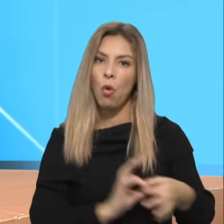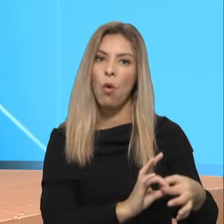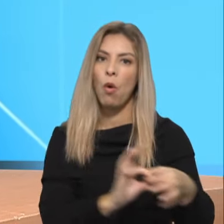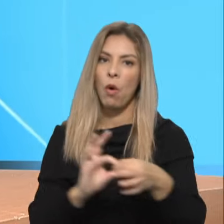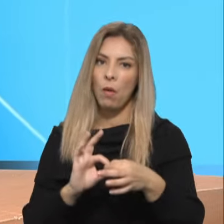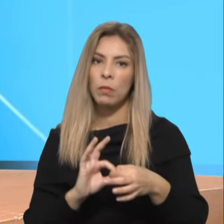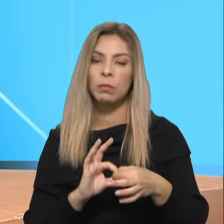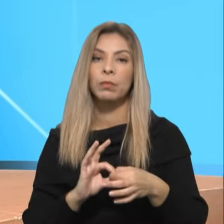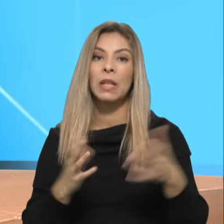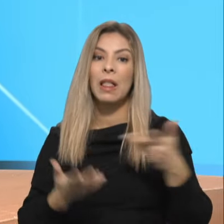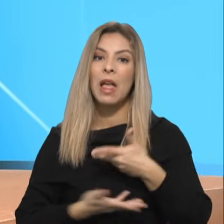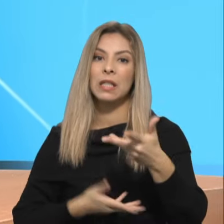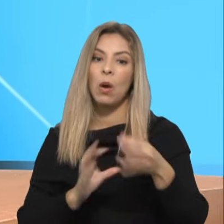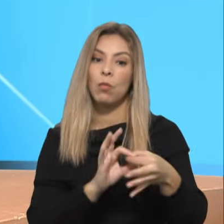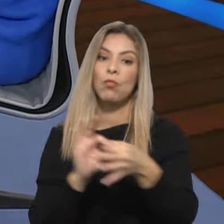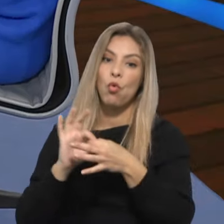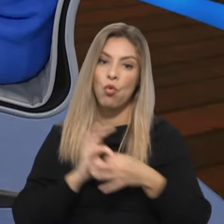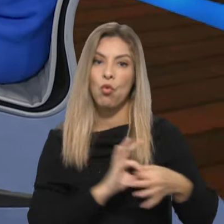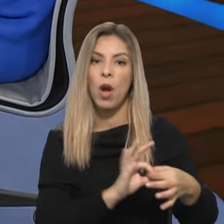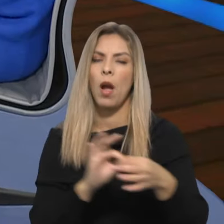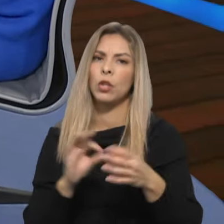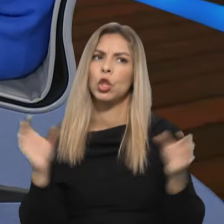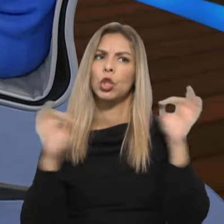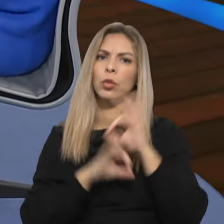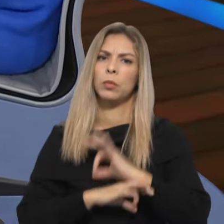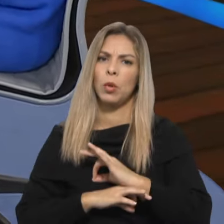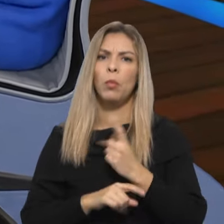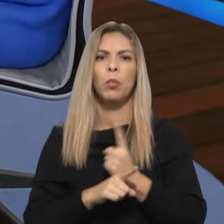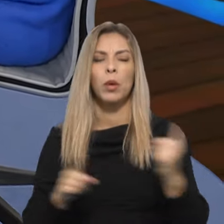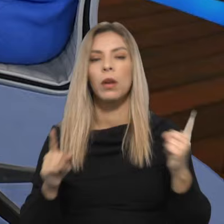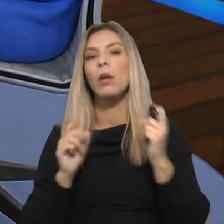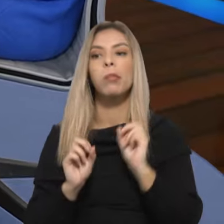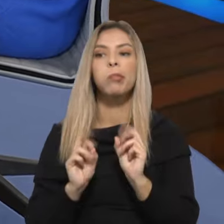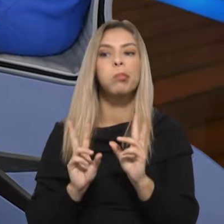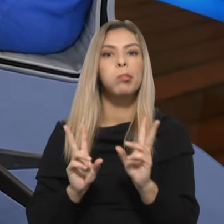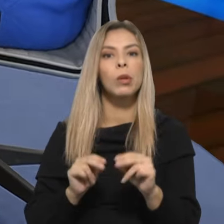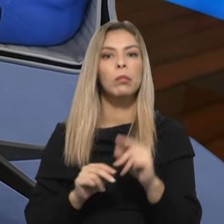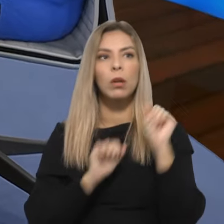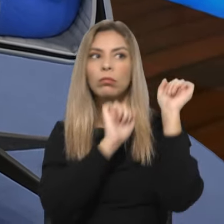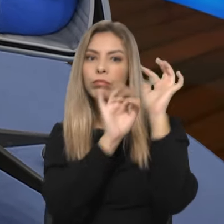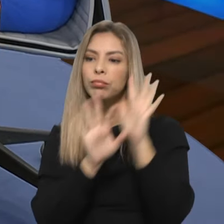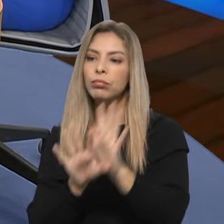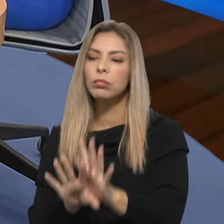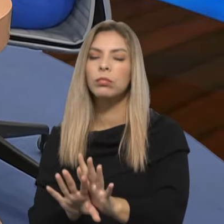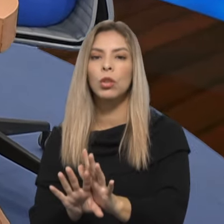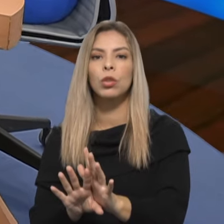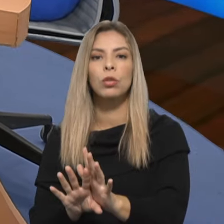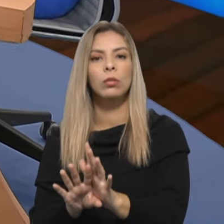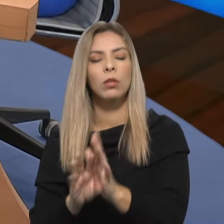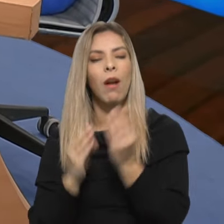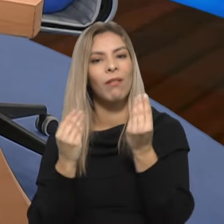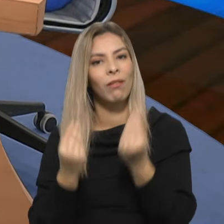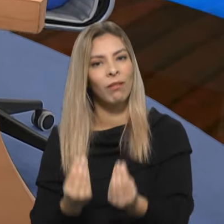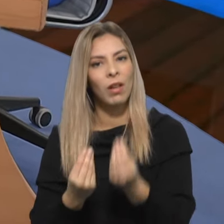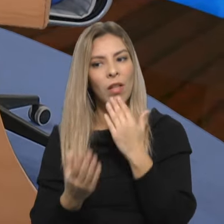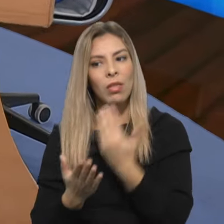relação sobressai a força do Espírito. Porquê é que Maria é imaculada? Porque ela recebe uma graça extraordinária do Espírito Santo que a